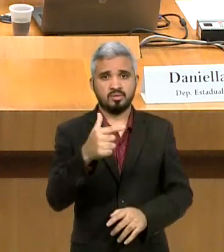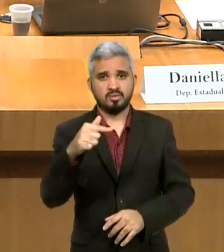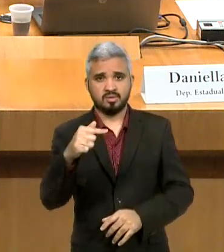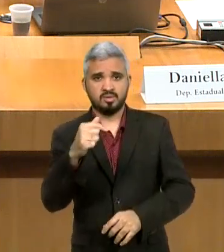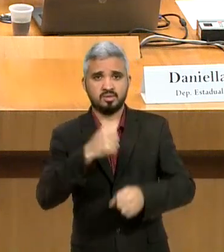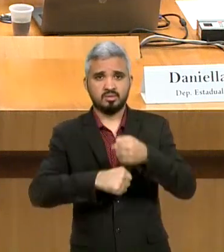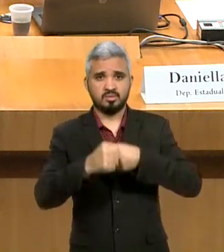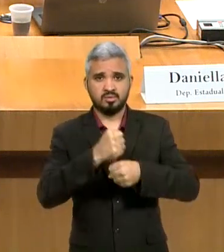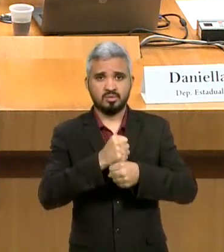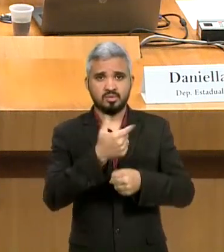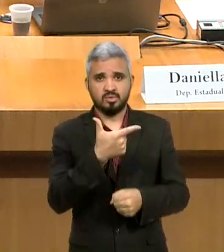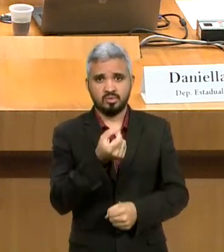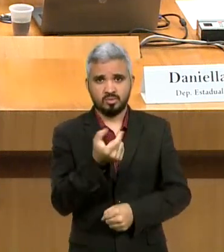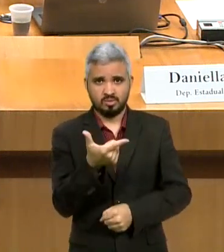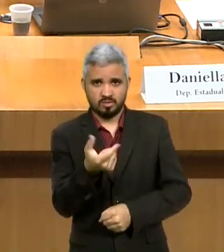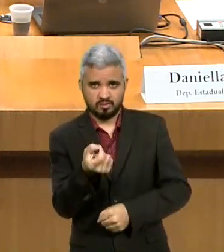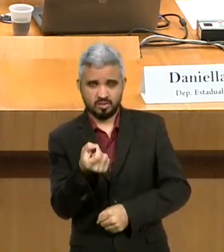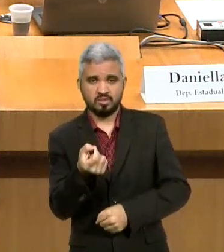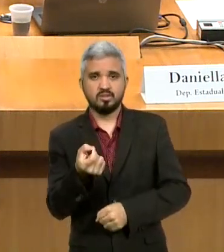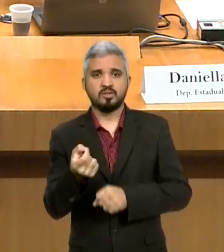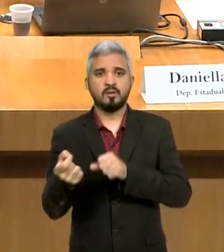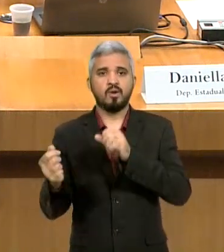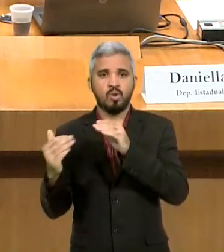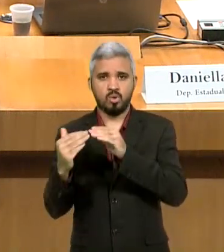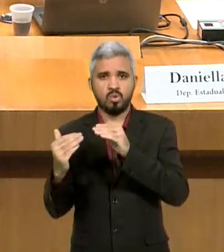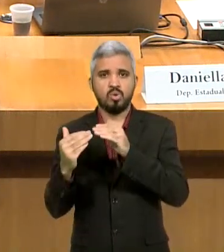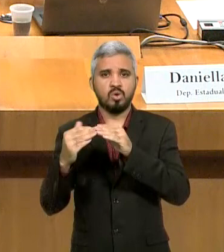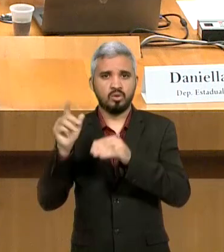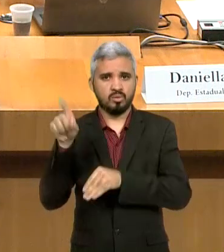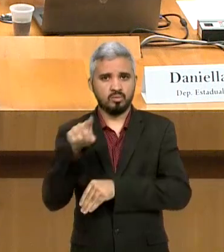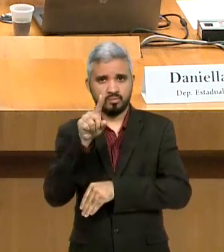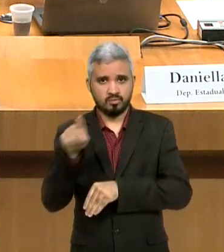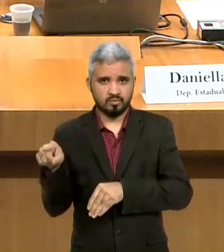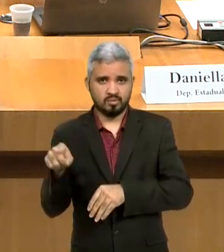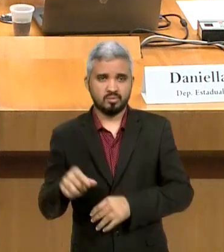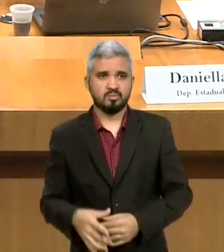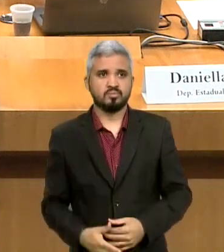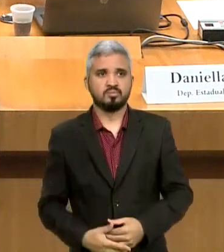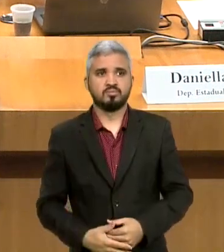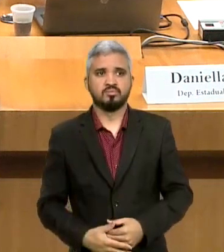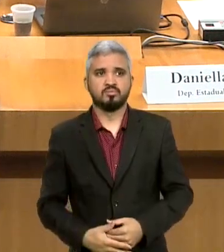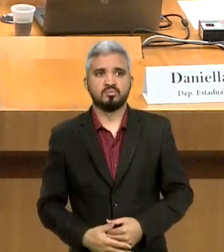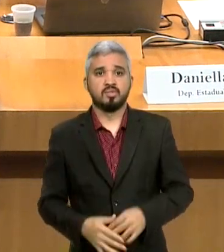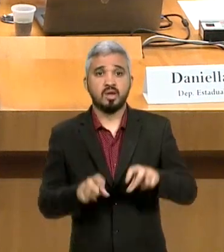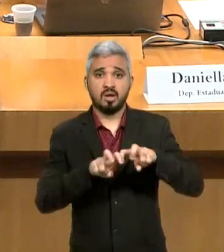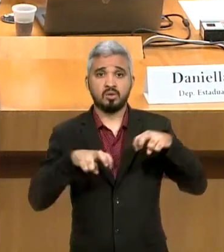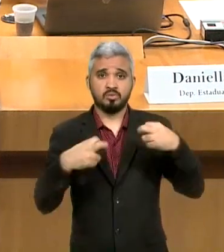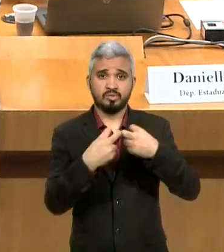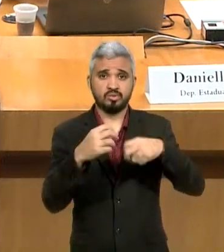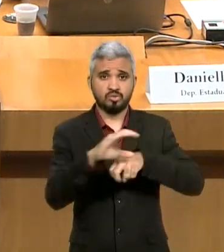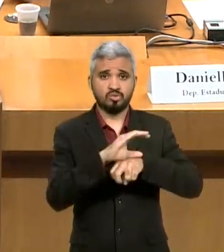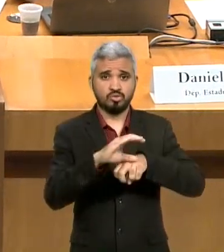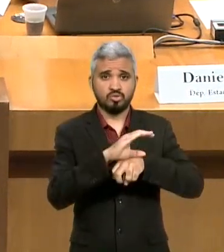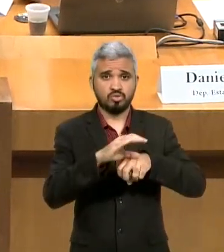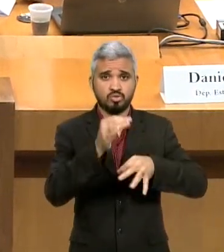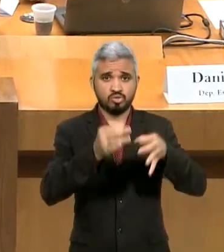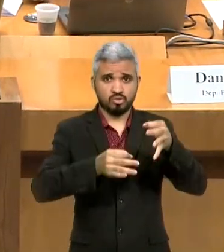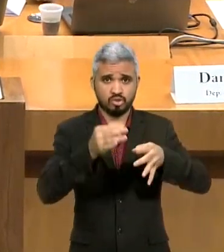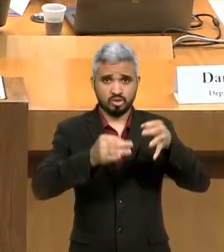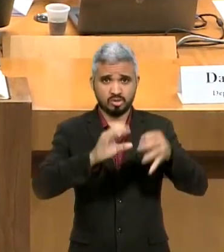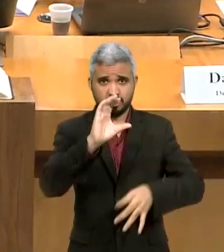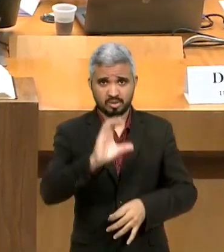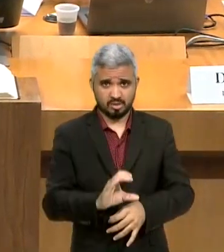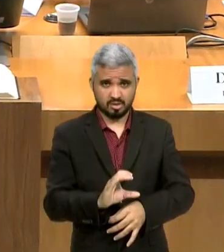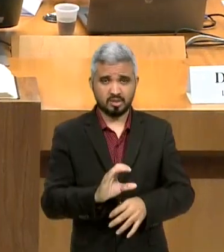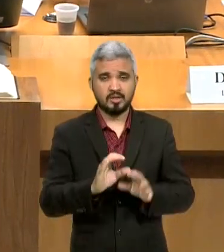2020 pela manutenção do veto. Apresentado pela Comissão de Constituição, Justiça e Cidadania,